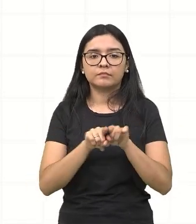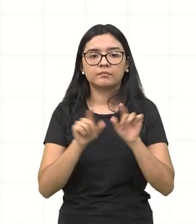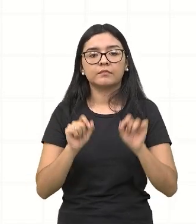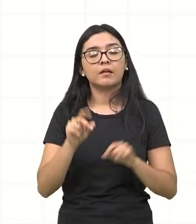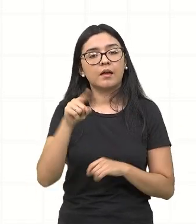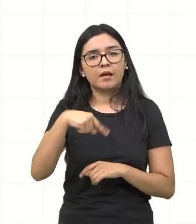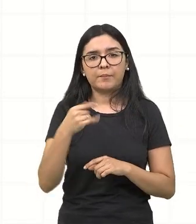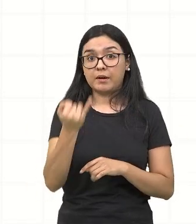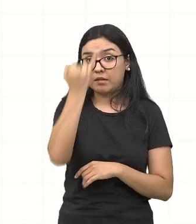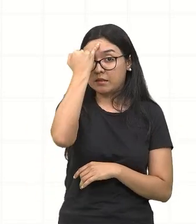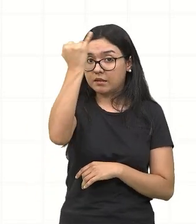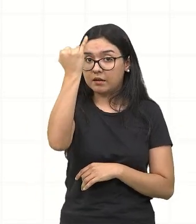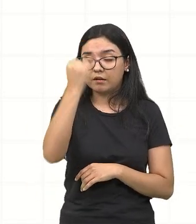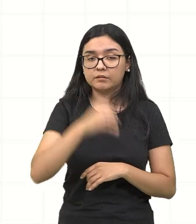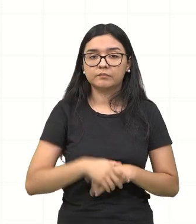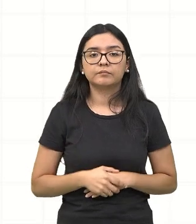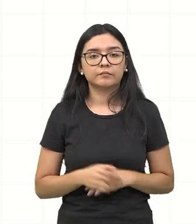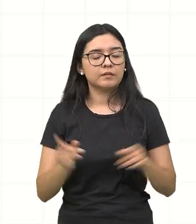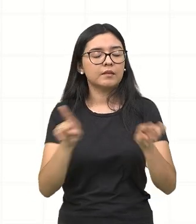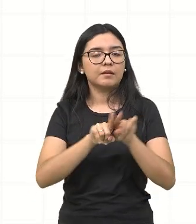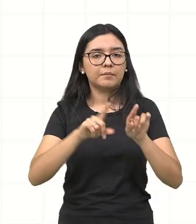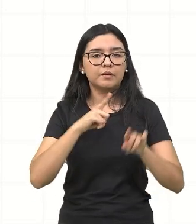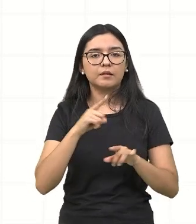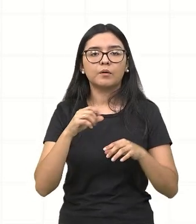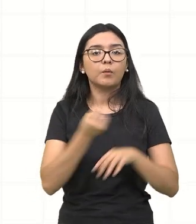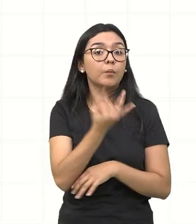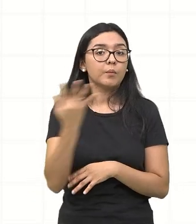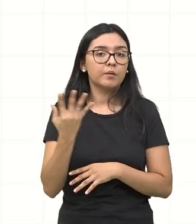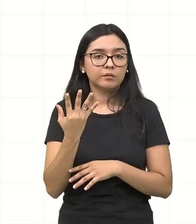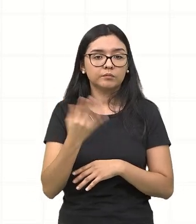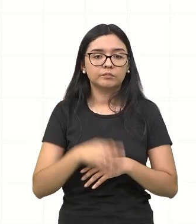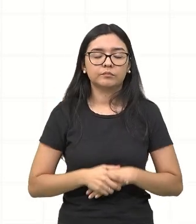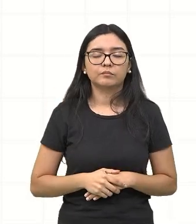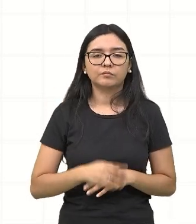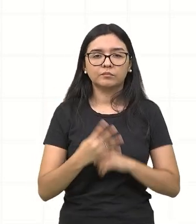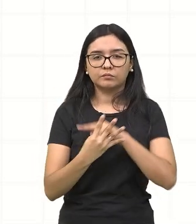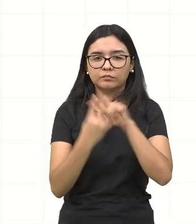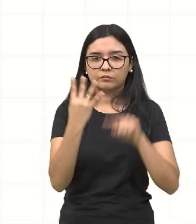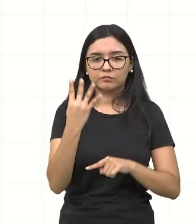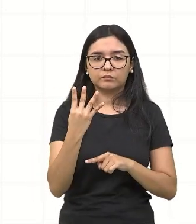uma ideia, tá bom? Que lá por trás também nós vamos ter 4